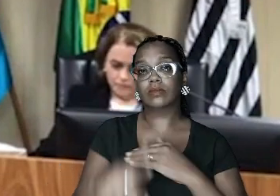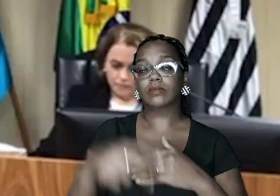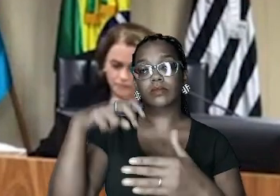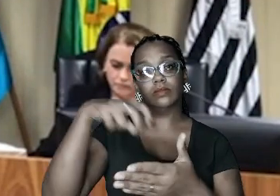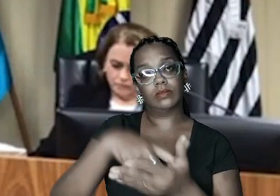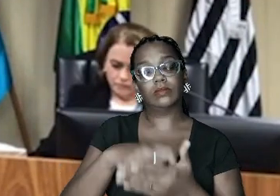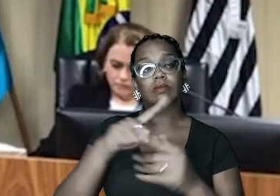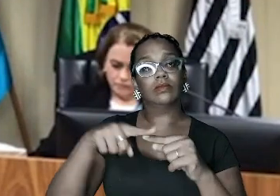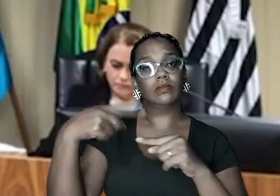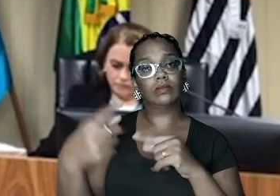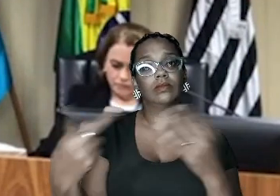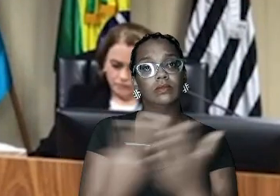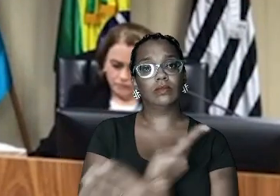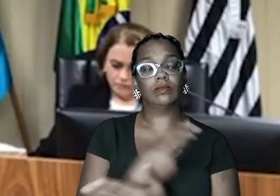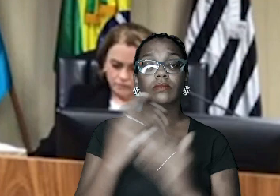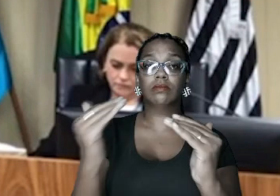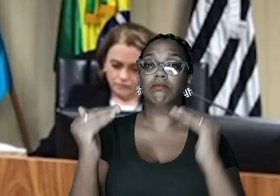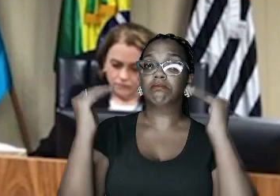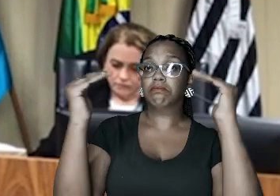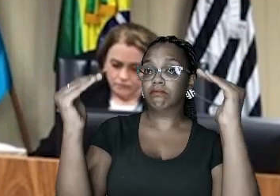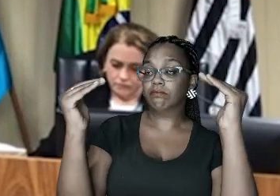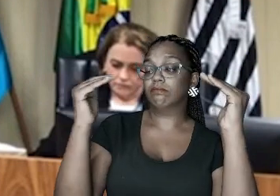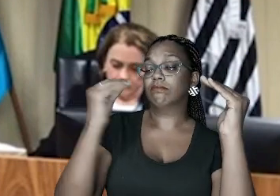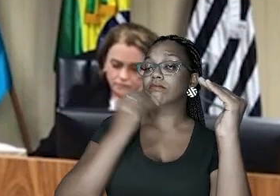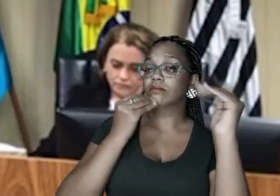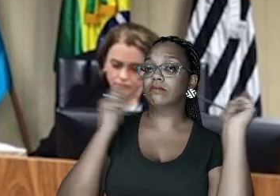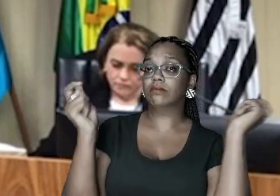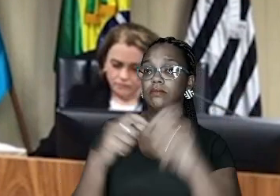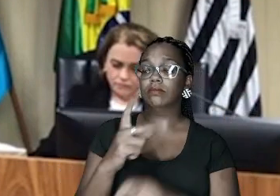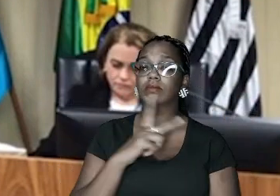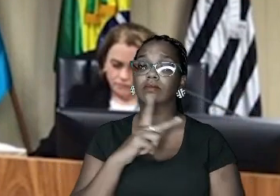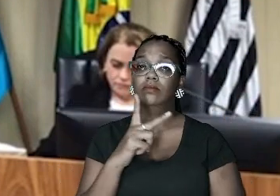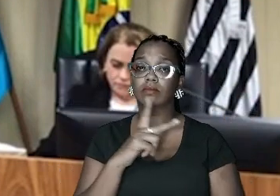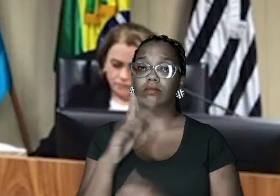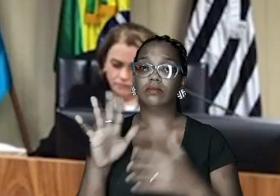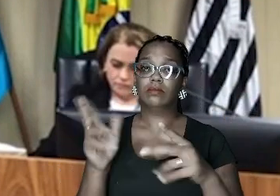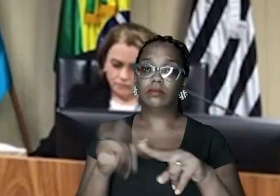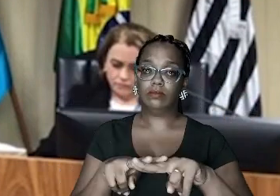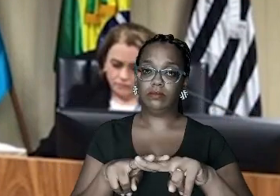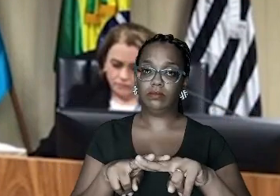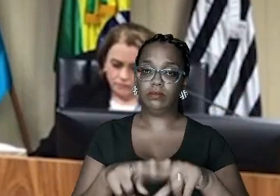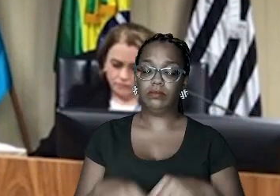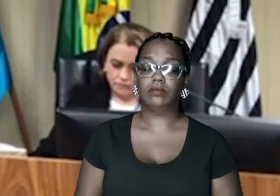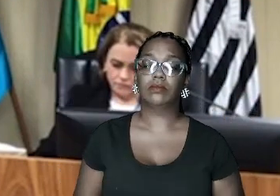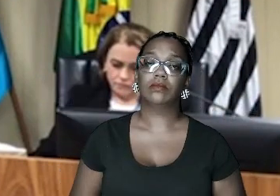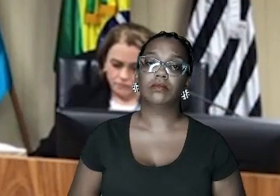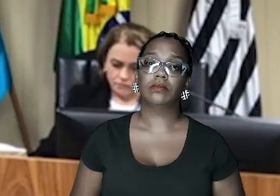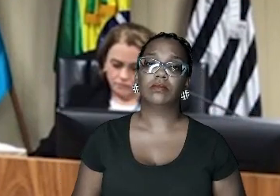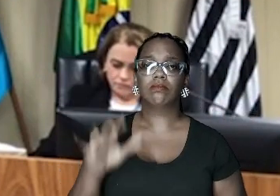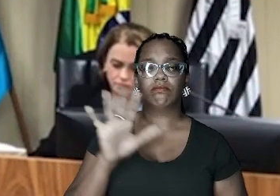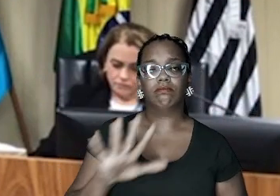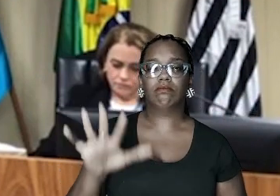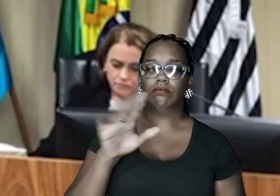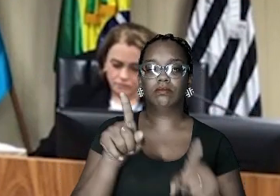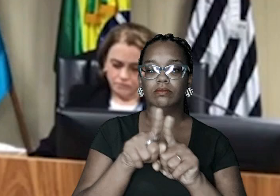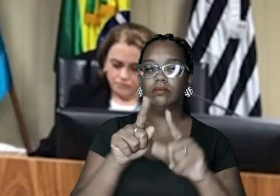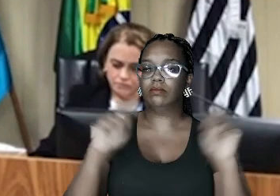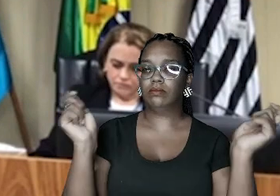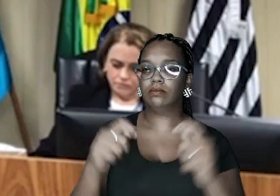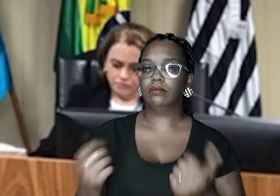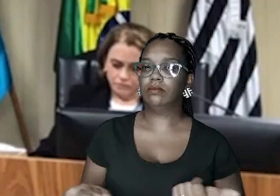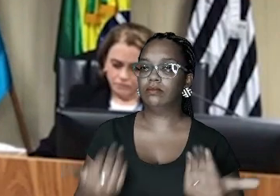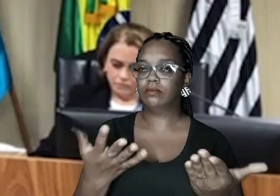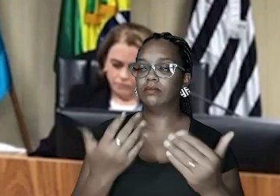plástico sobretudo a possibilidade da pena privativa de liberdade Esse aspecto também pode ensejar essa